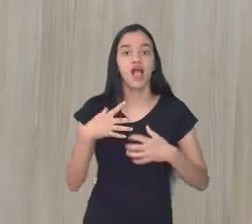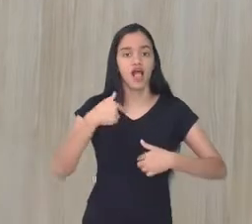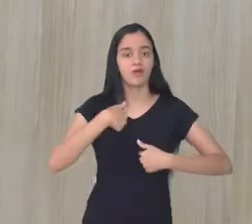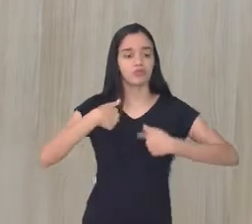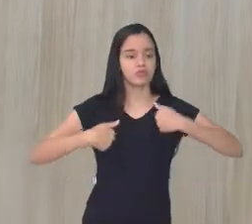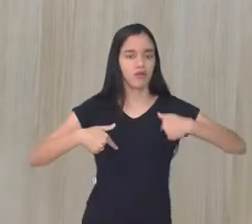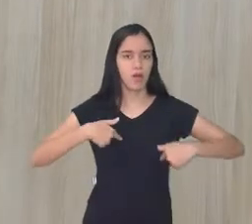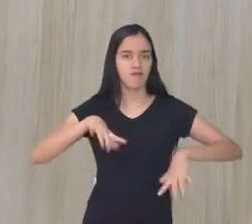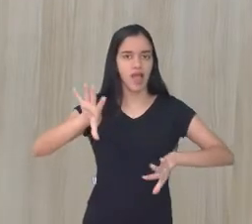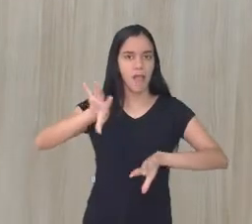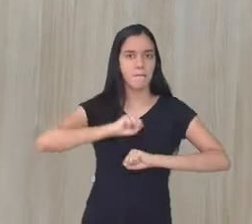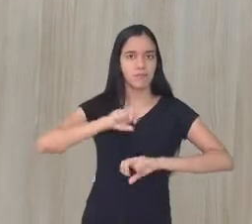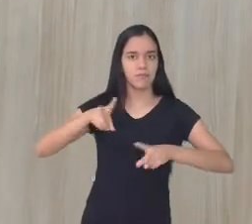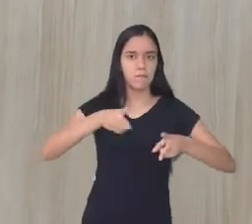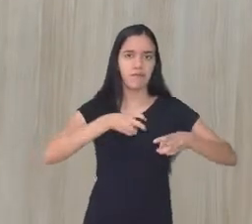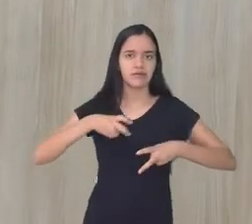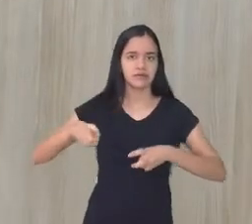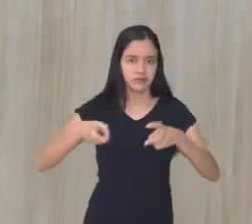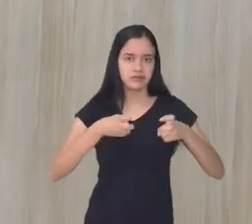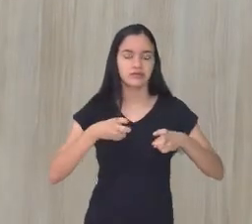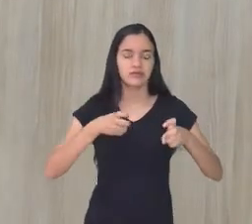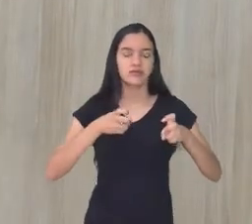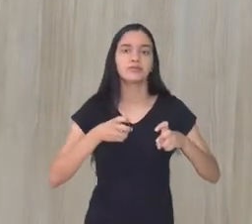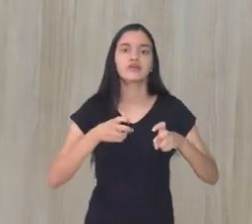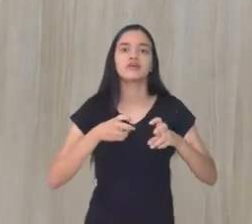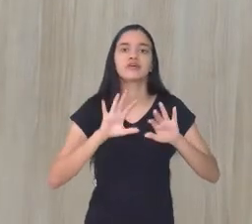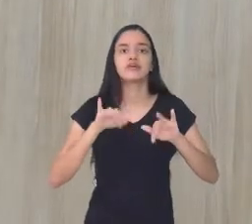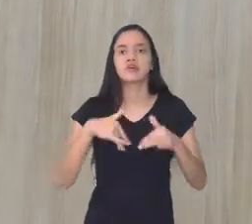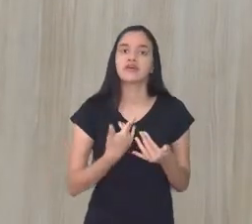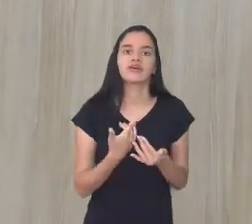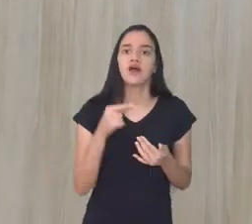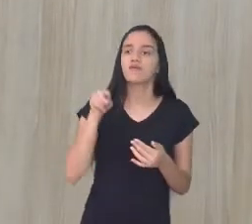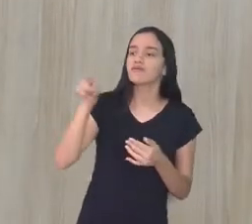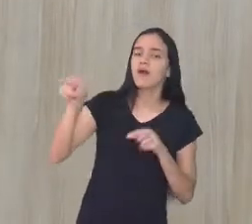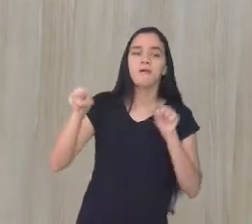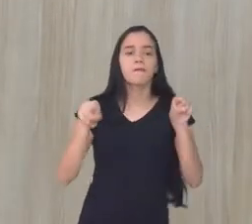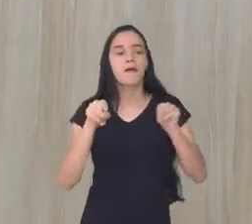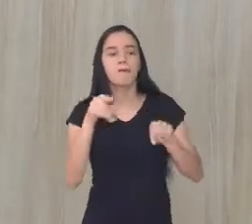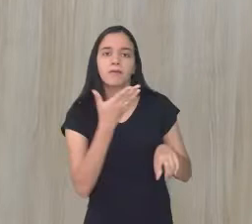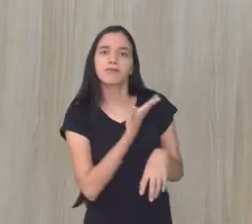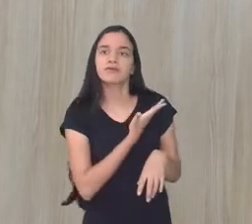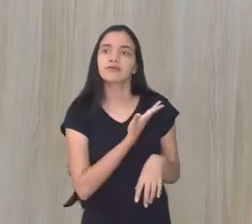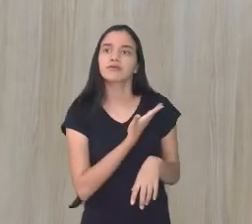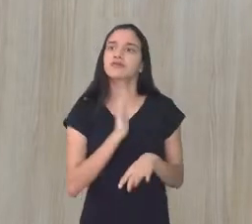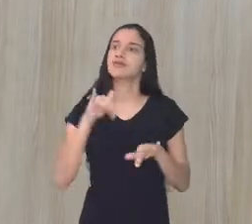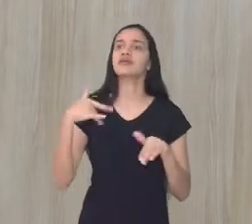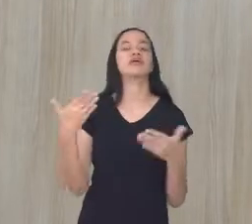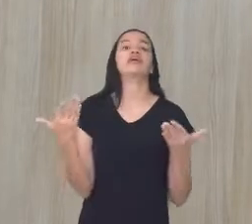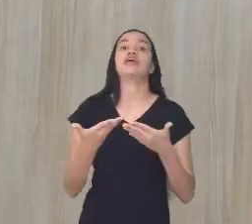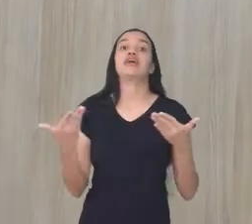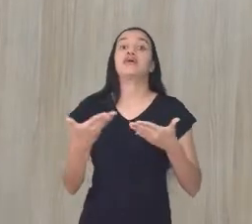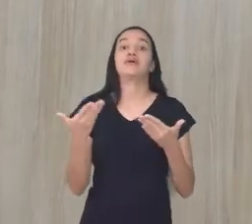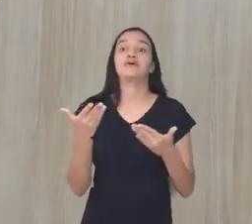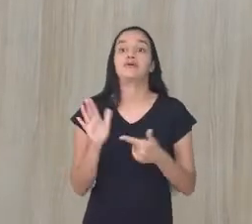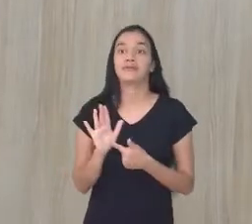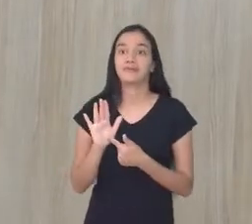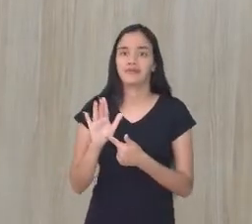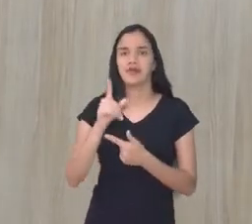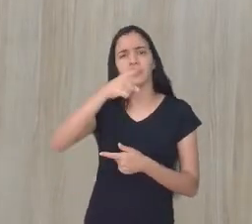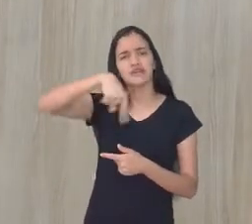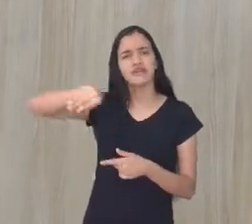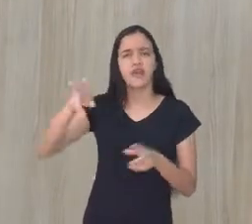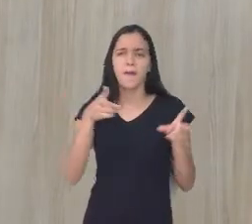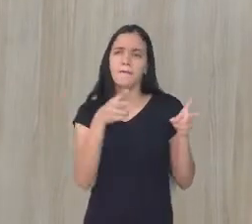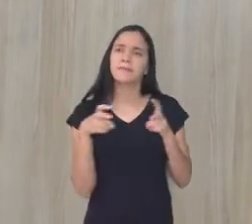vão captar e aí chega o desconforto de estar apontando um ou outro. E agora, o que é que eu tenho para vocês?